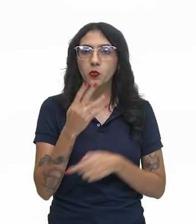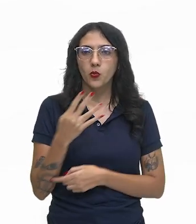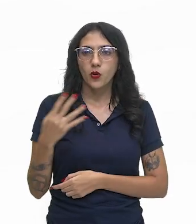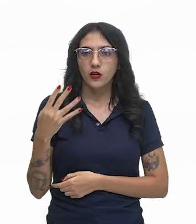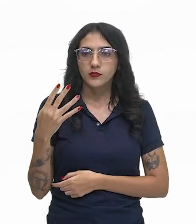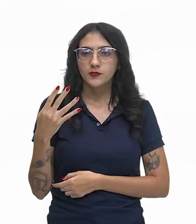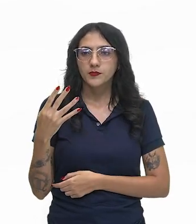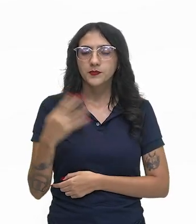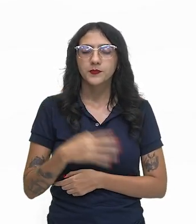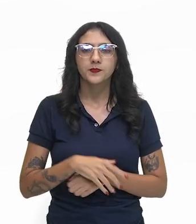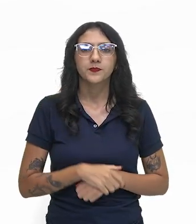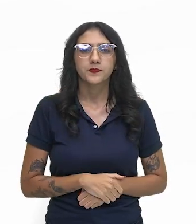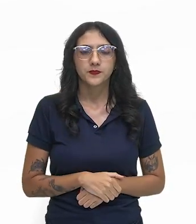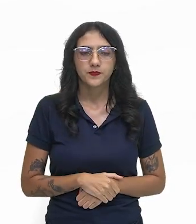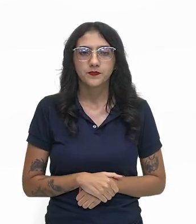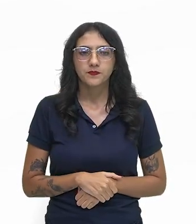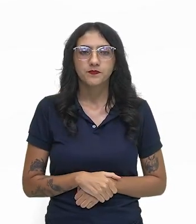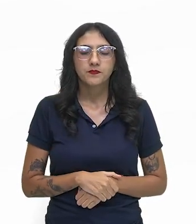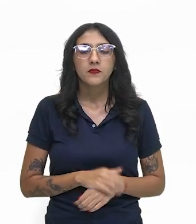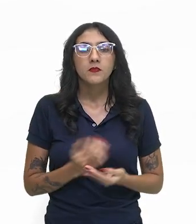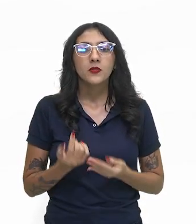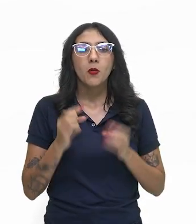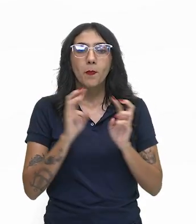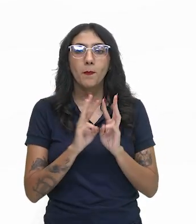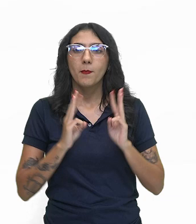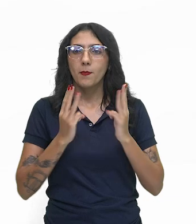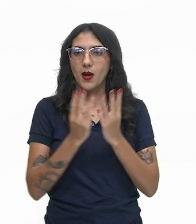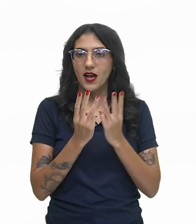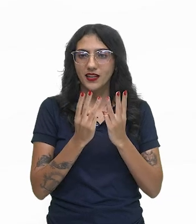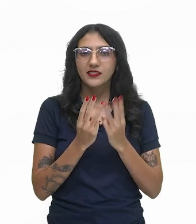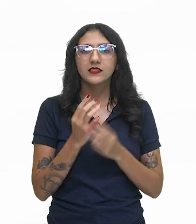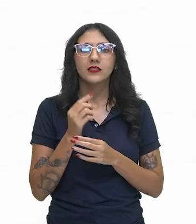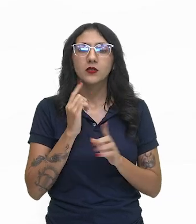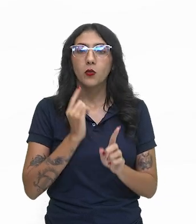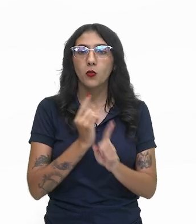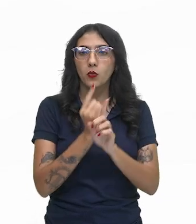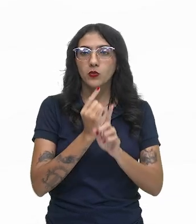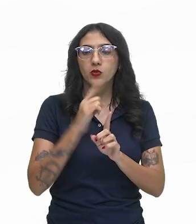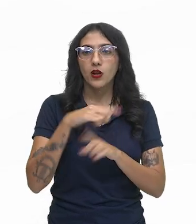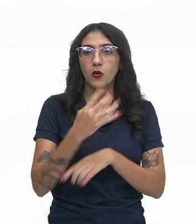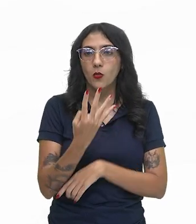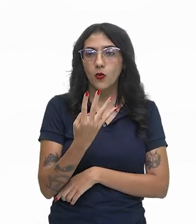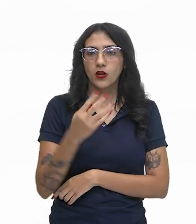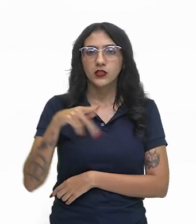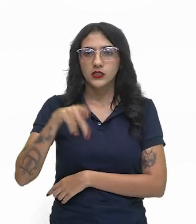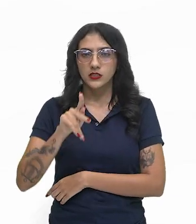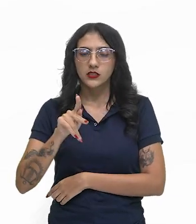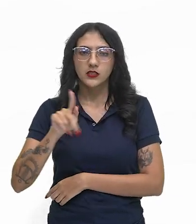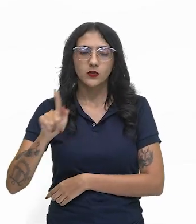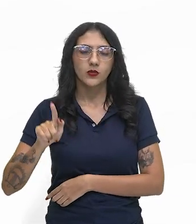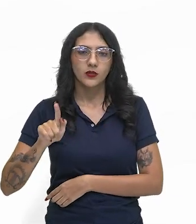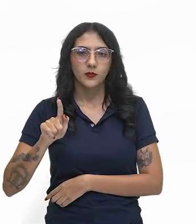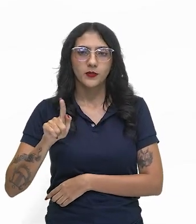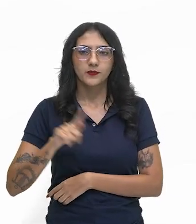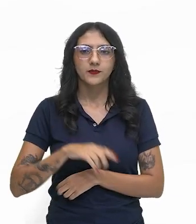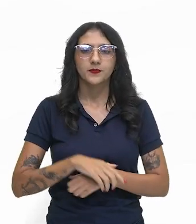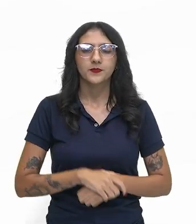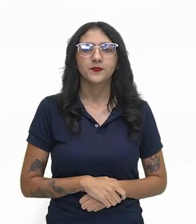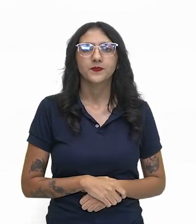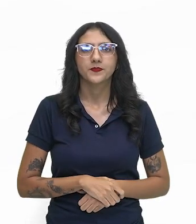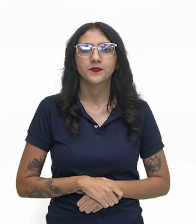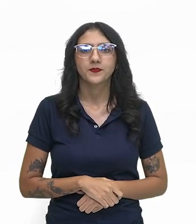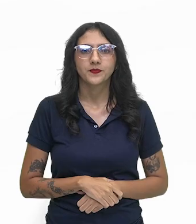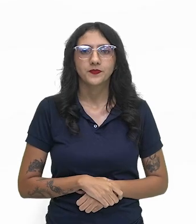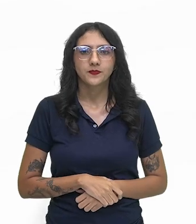4. Portanto, a massa do corpo é 4 quilogramas.